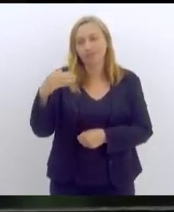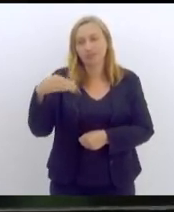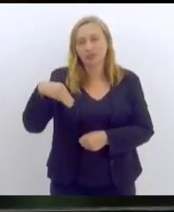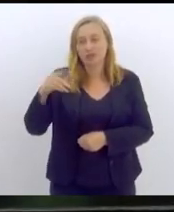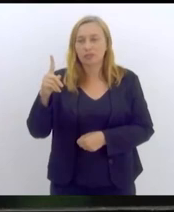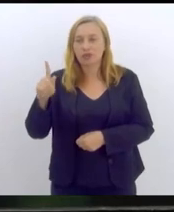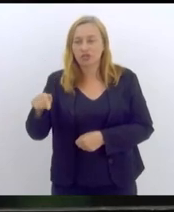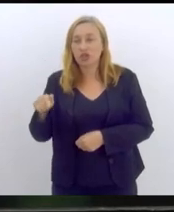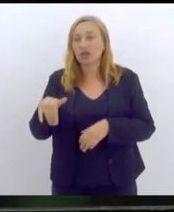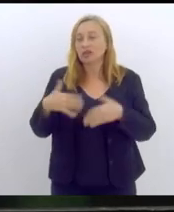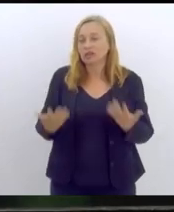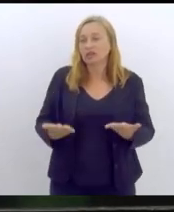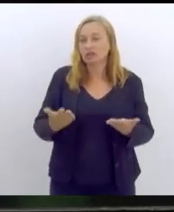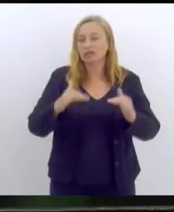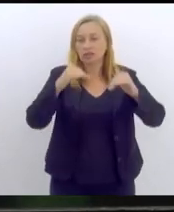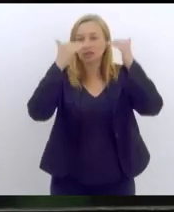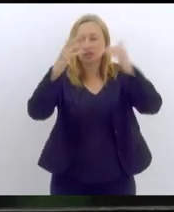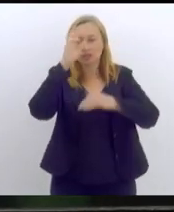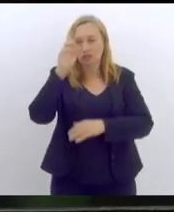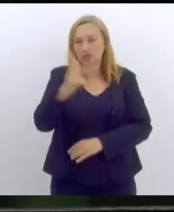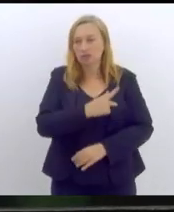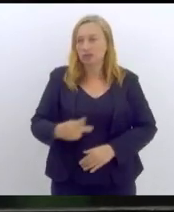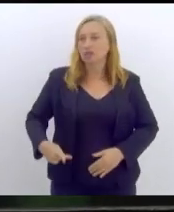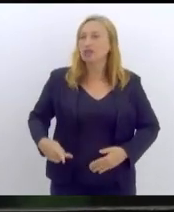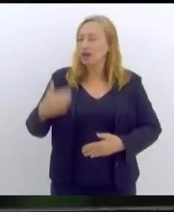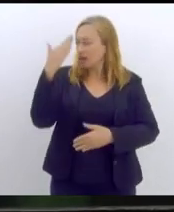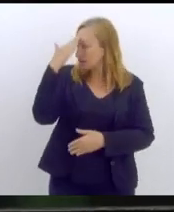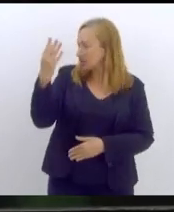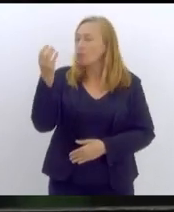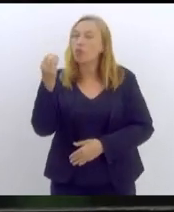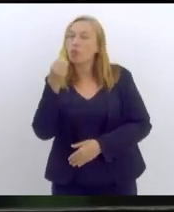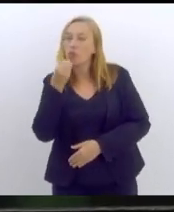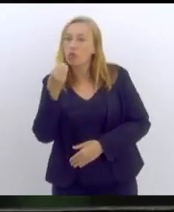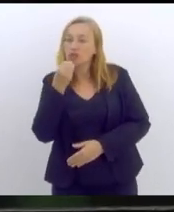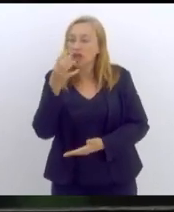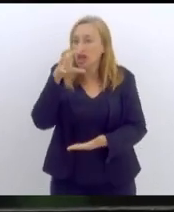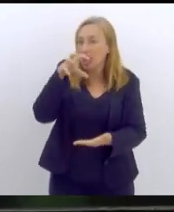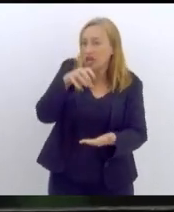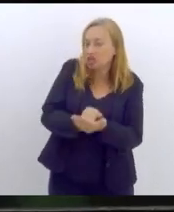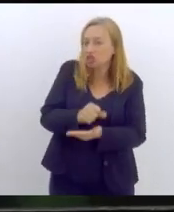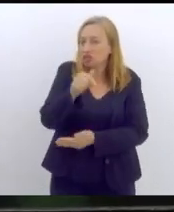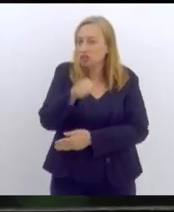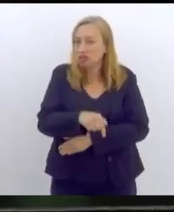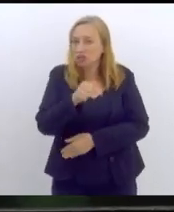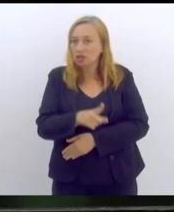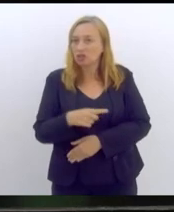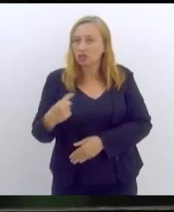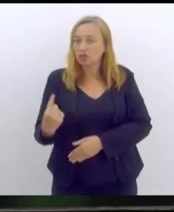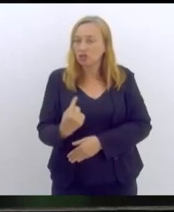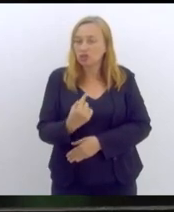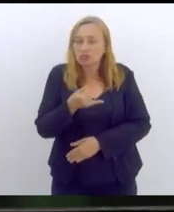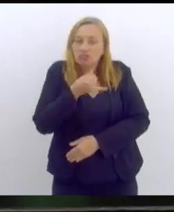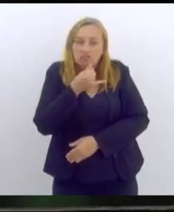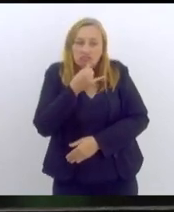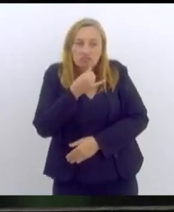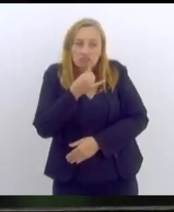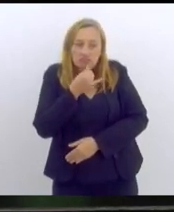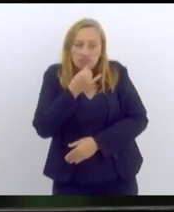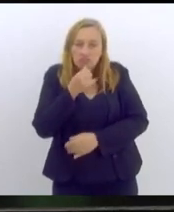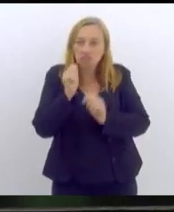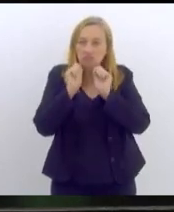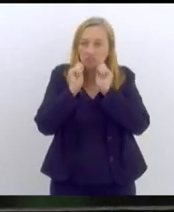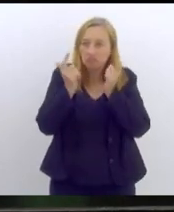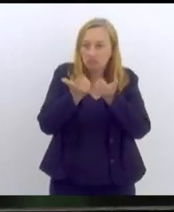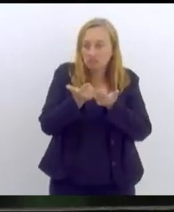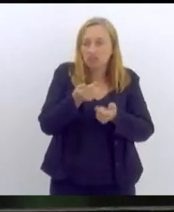Excelência, senhora presidente, eu gostaria de agradecer pela oportunidade e deixar aqui registrado o nosso repúdio, o repúdio da Assembleia